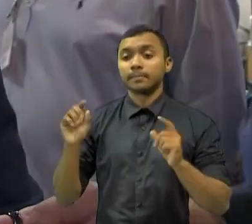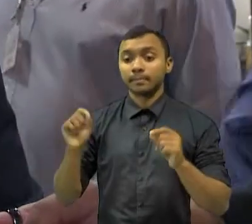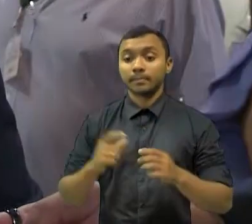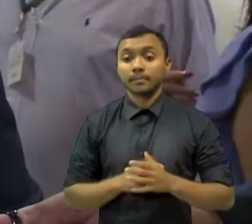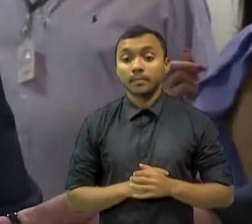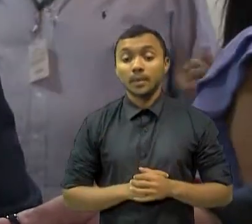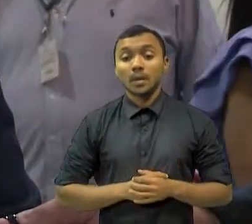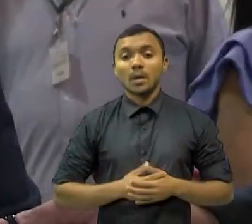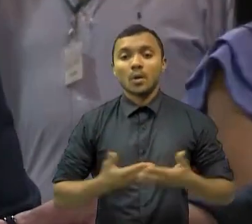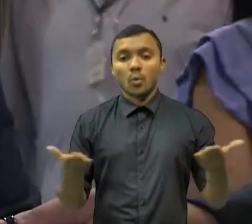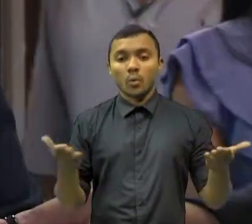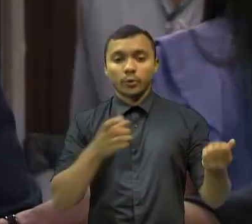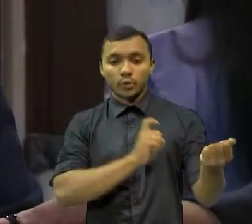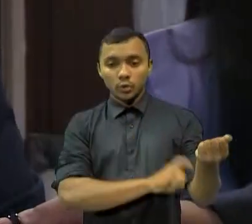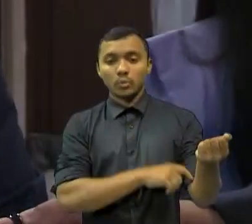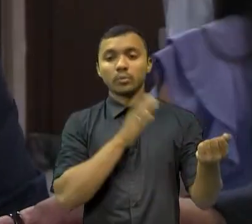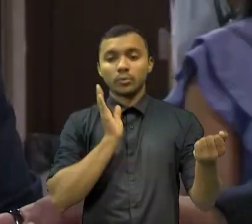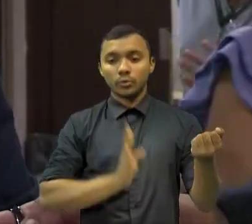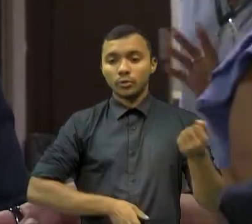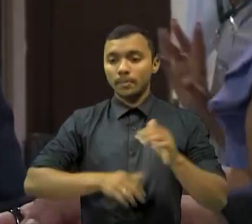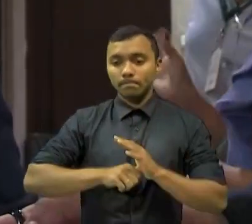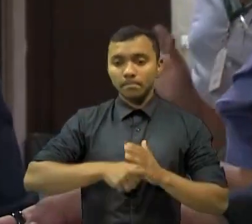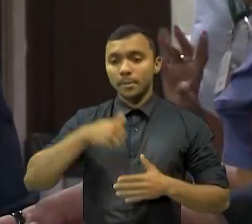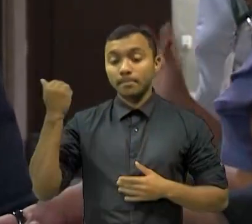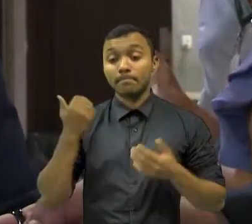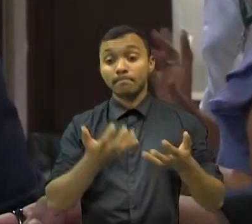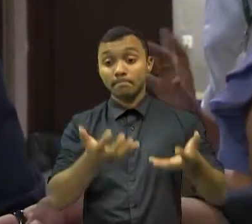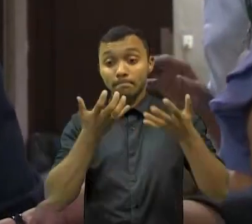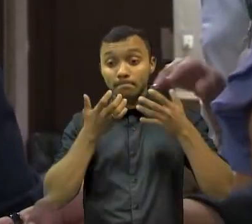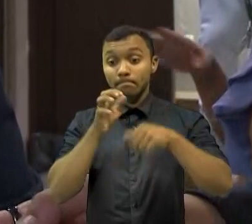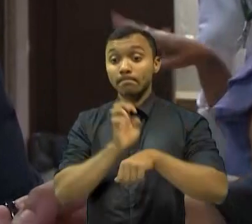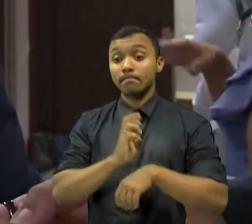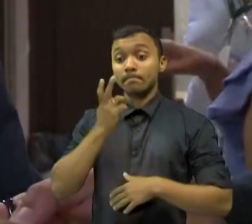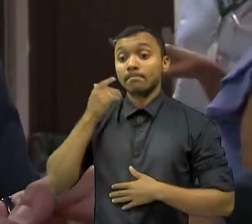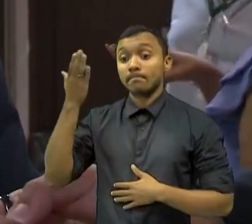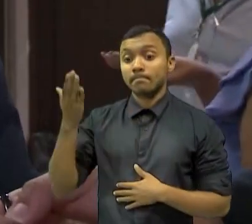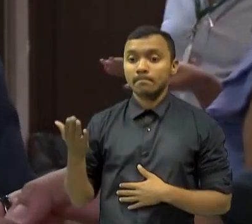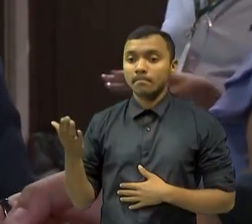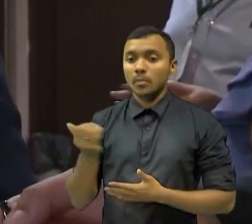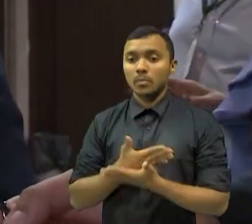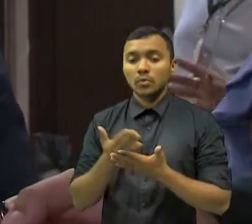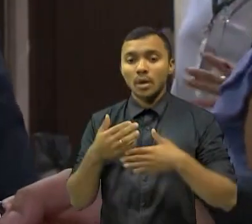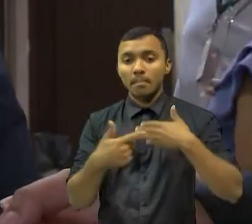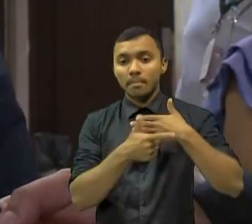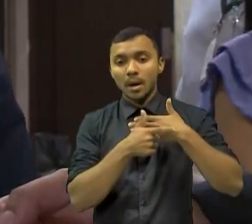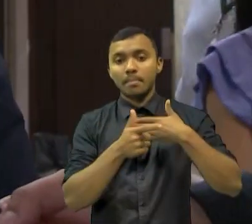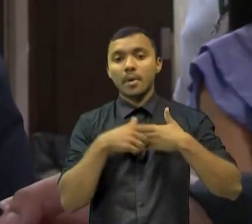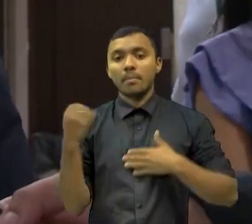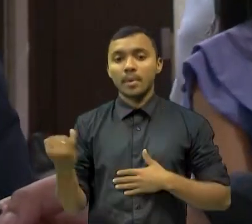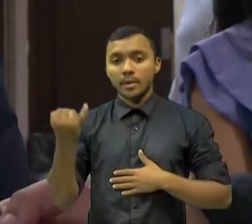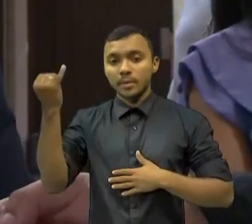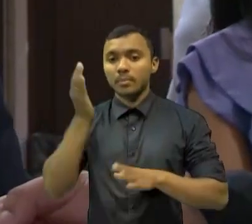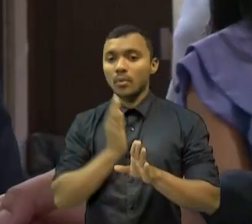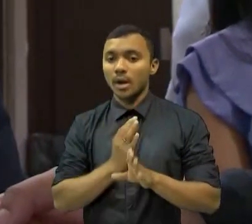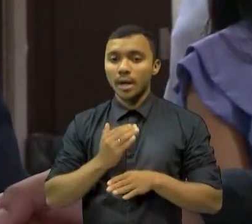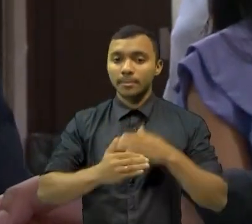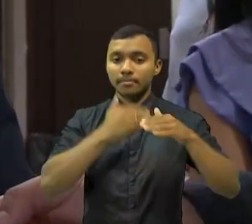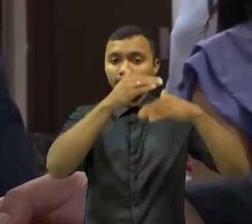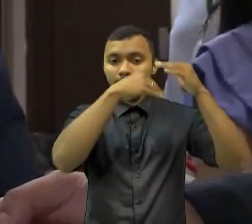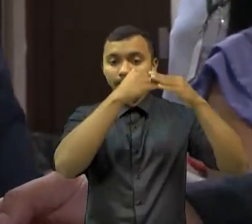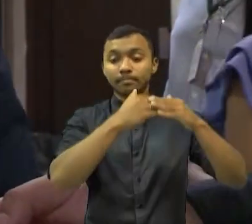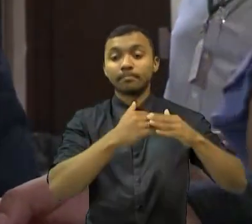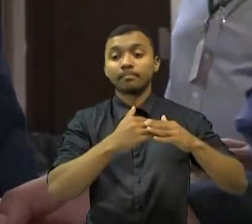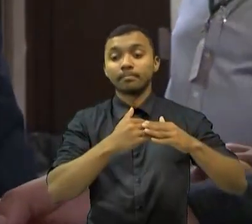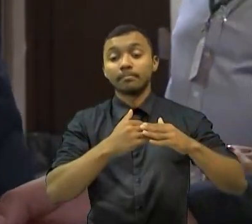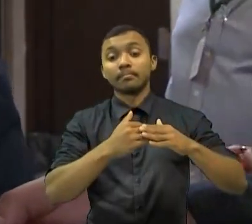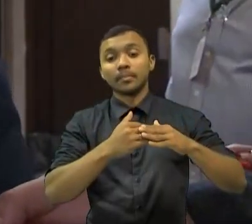governador Elmano vem aí com protagonismo, fazendo com que o estado tenha um papel fundamental do desenvolvimento do hidrogênio verde no país.